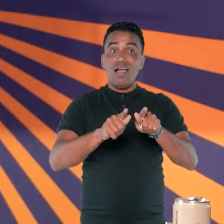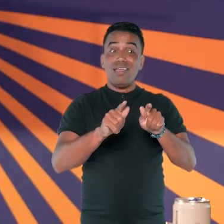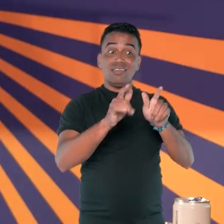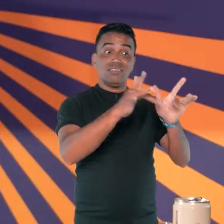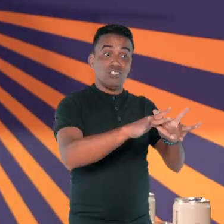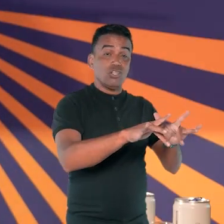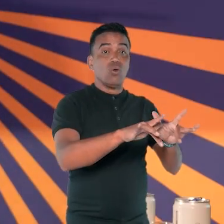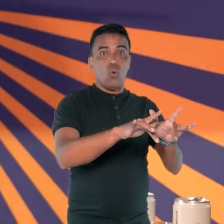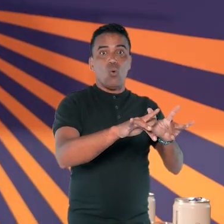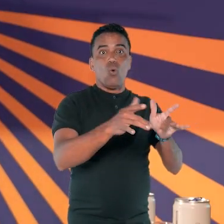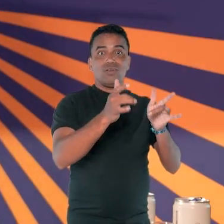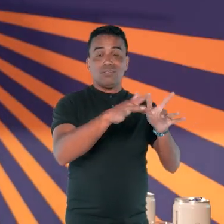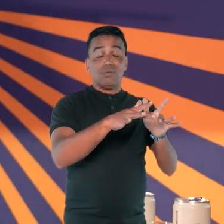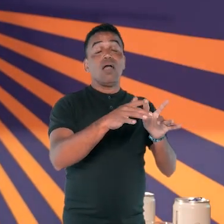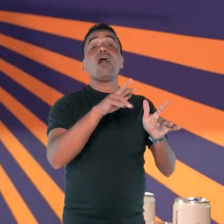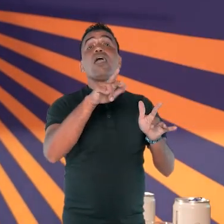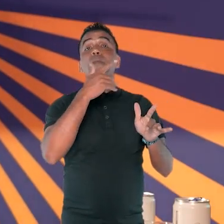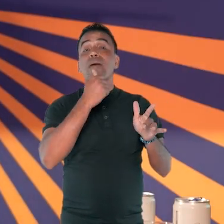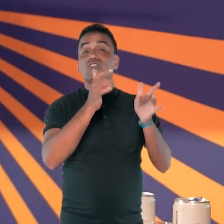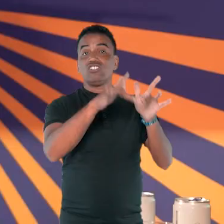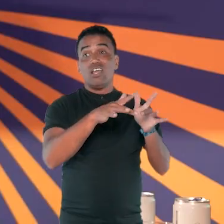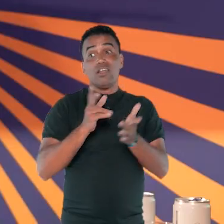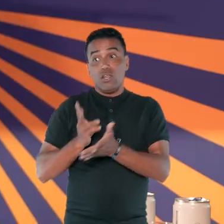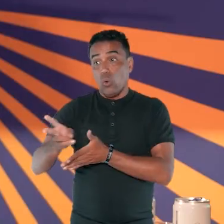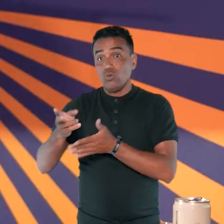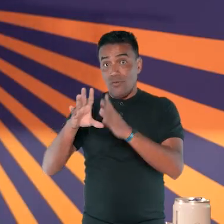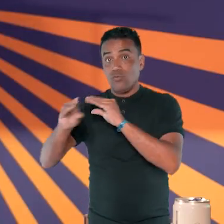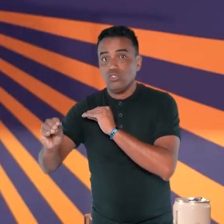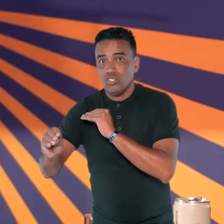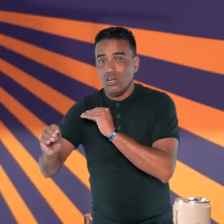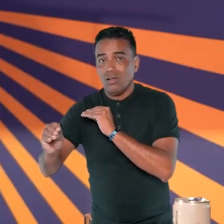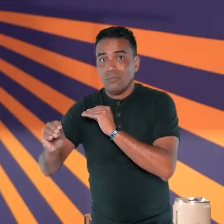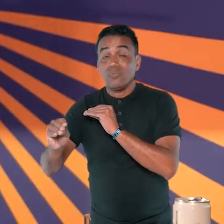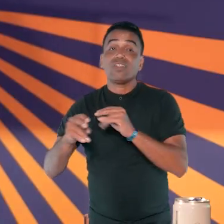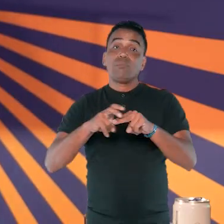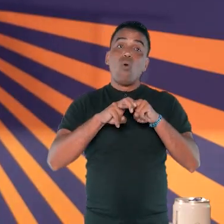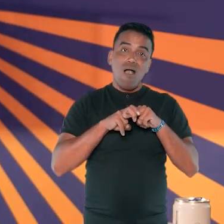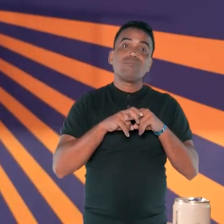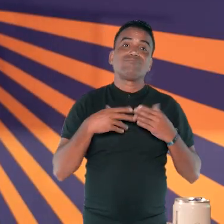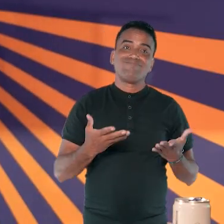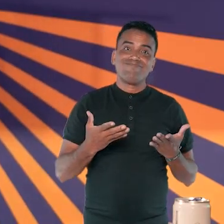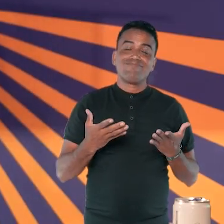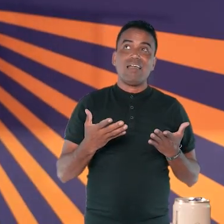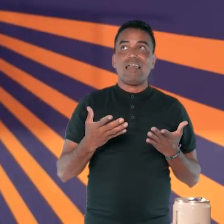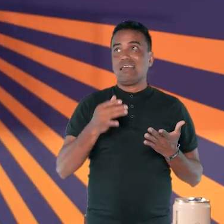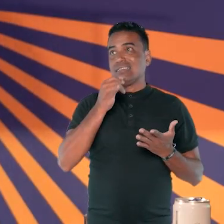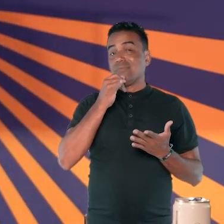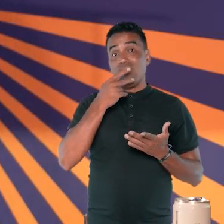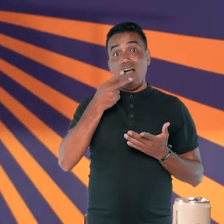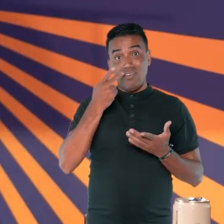irmão tinha desistido e ele queria continuar na fuga. E, por conta disso, ele dizia, se